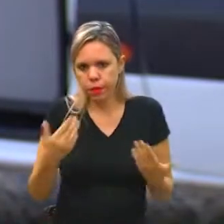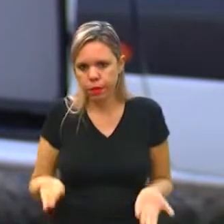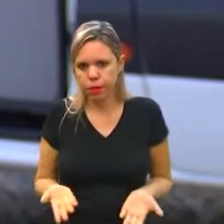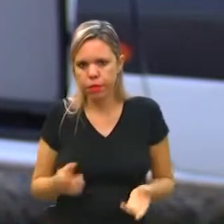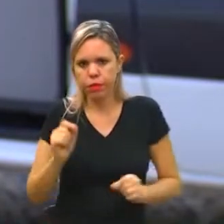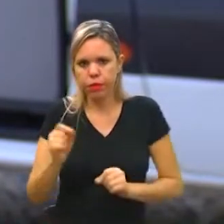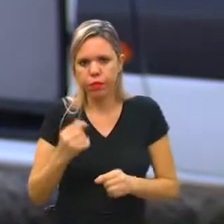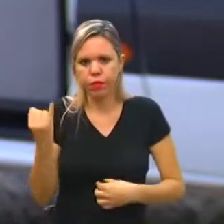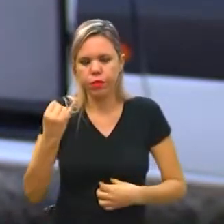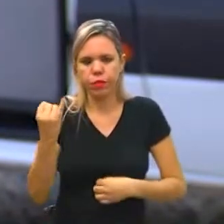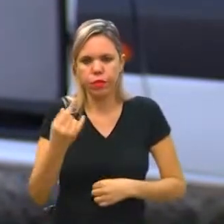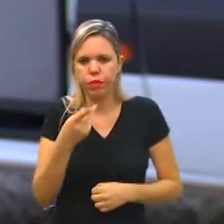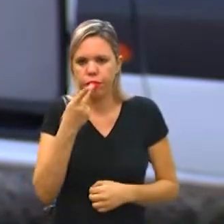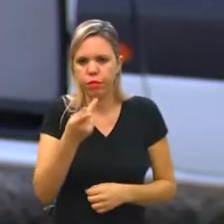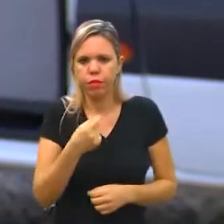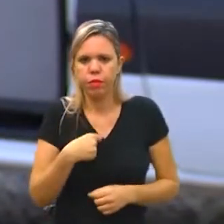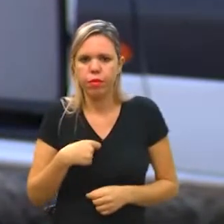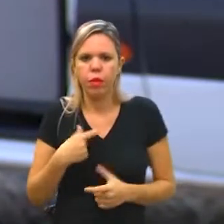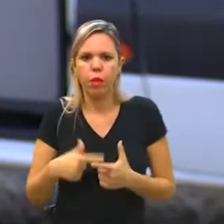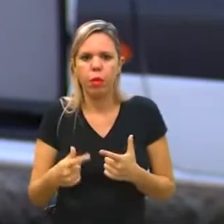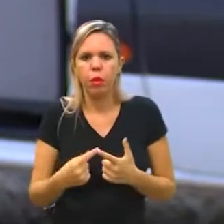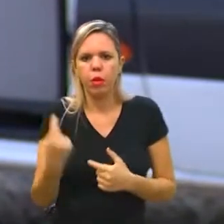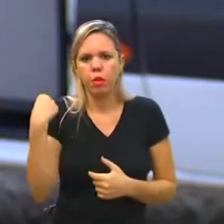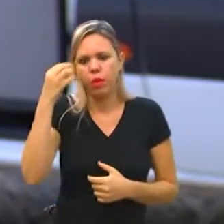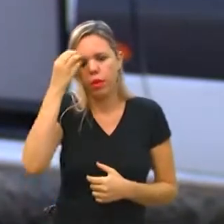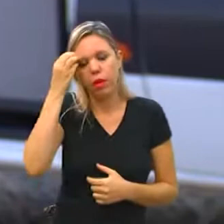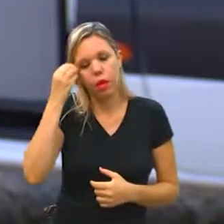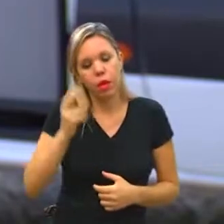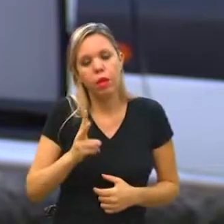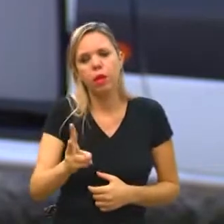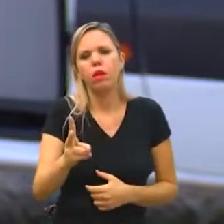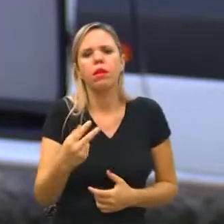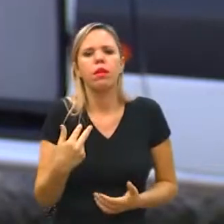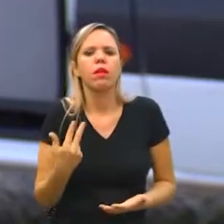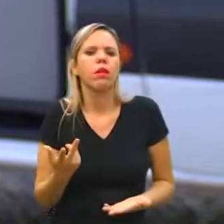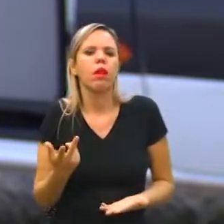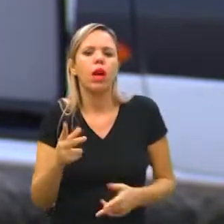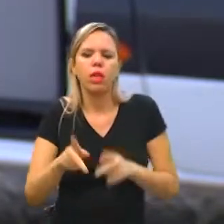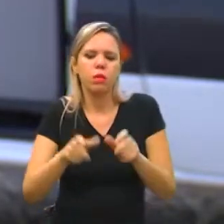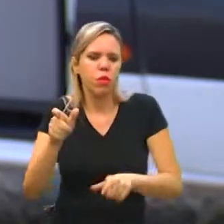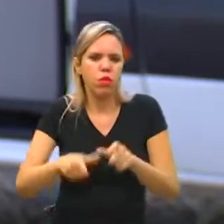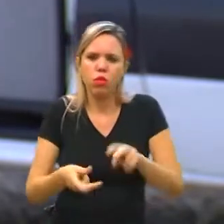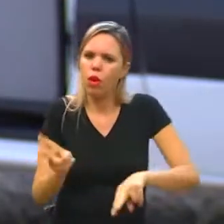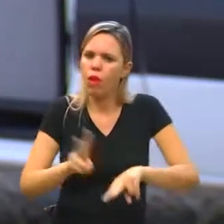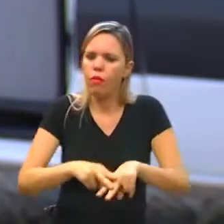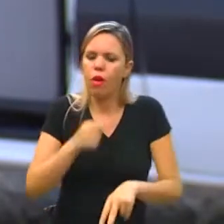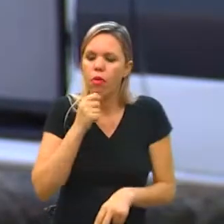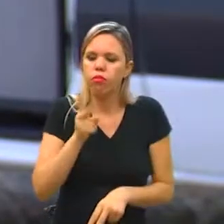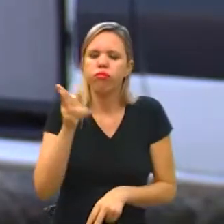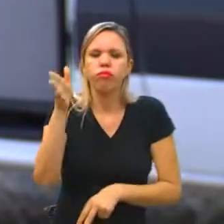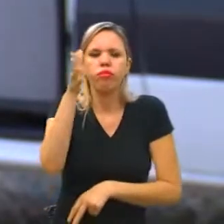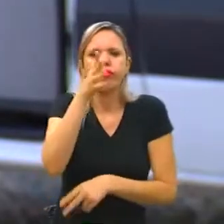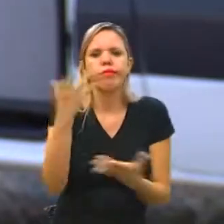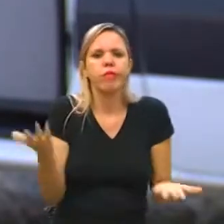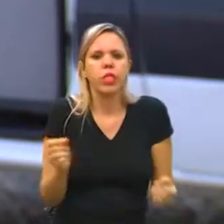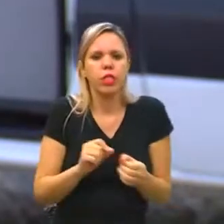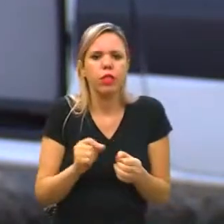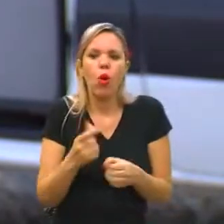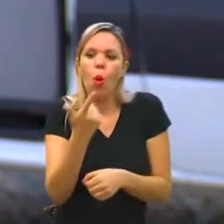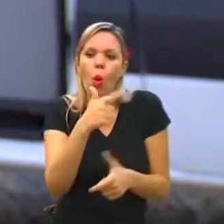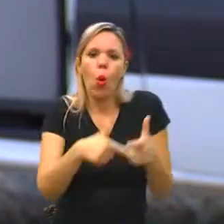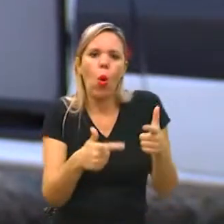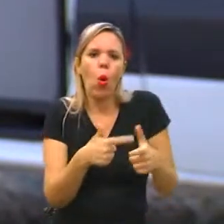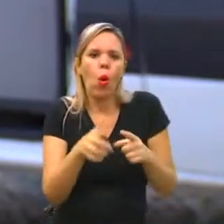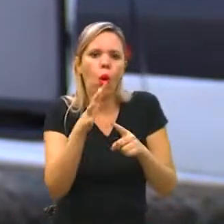identificação. O que é importante a gente também dizer é que esse caso continua impune. Então, os abusadores estão aí, podem